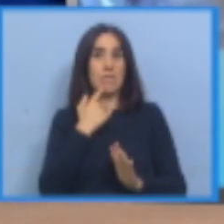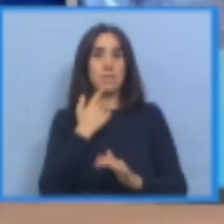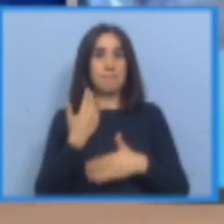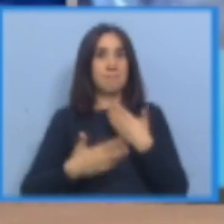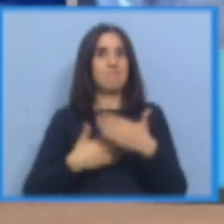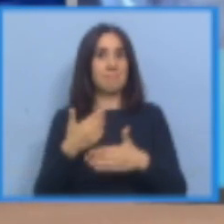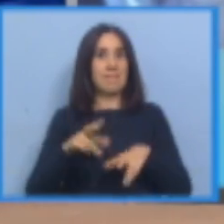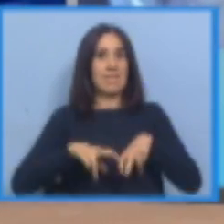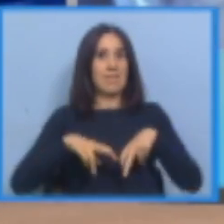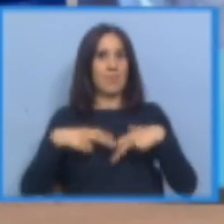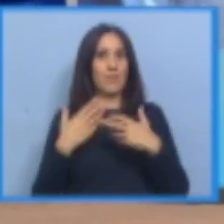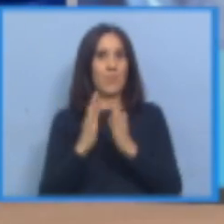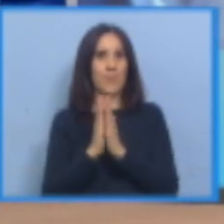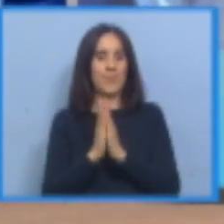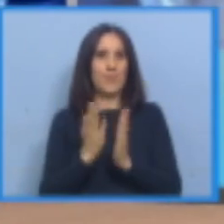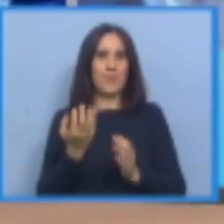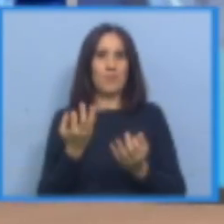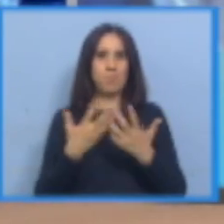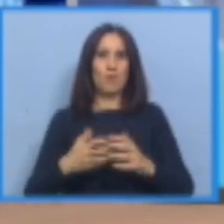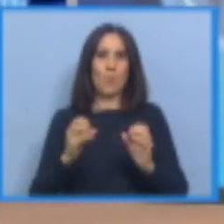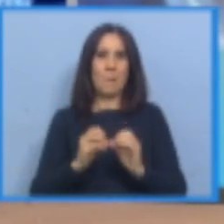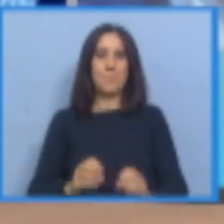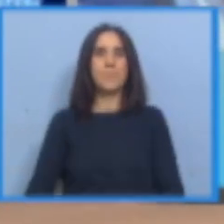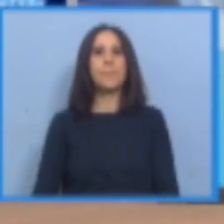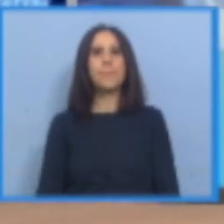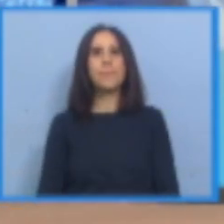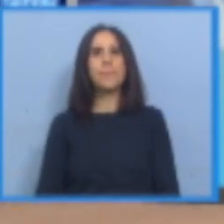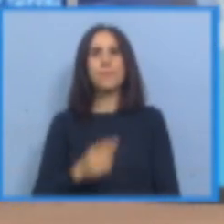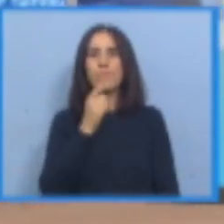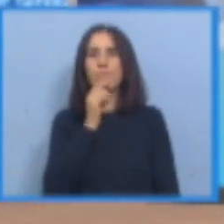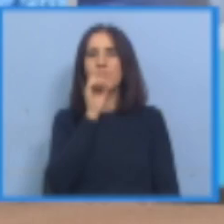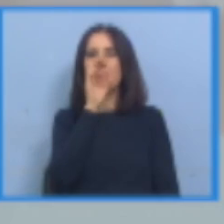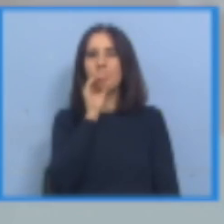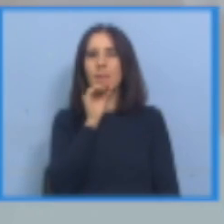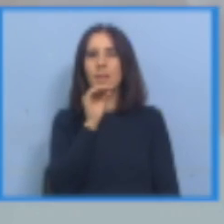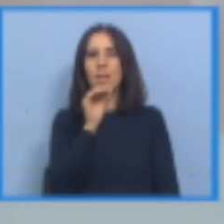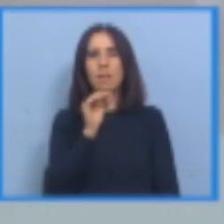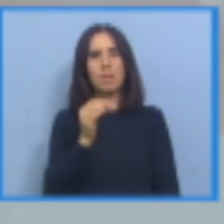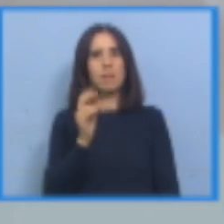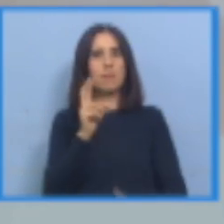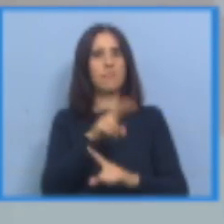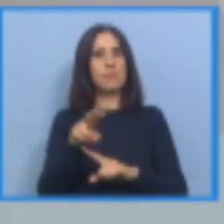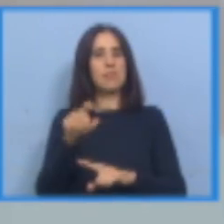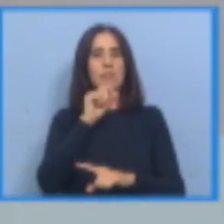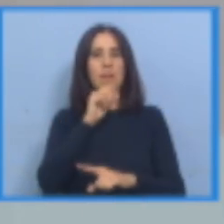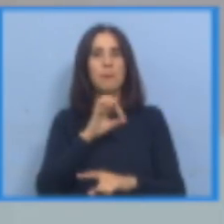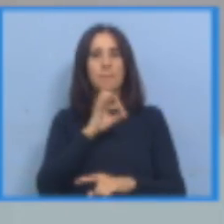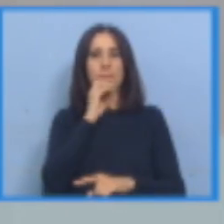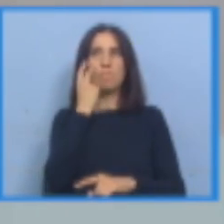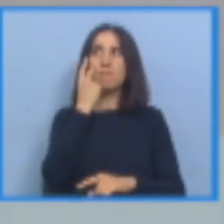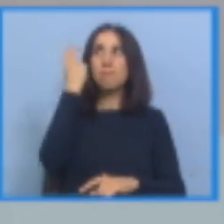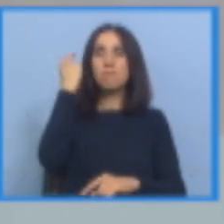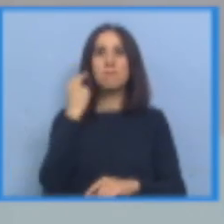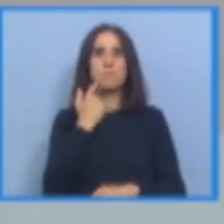vitalidade e da riqueza da diocese, não é? Portanto, isso sem dúvida nenhuma. Dá para perceber, então, é uma forma muito concreta de visitar a história do patriarcado e de